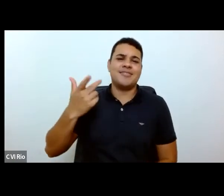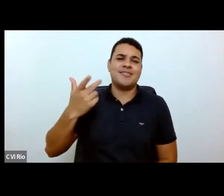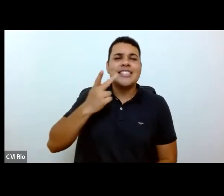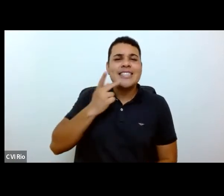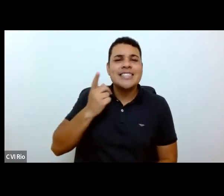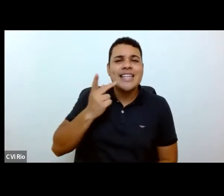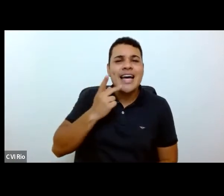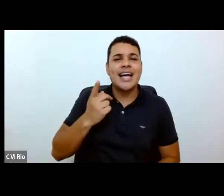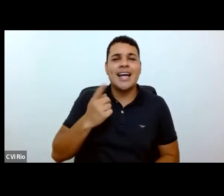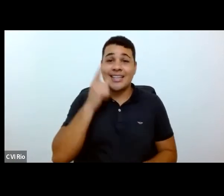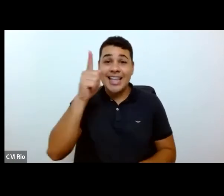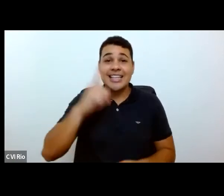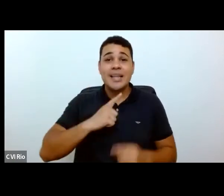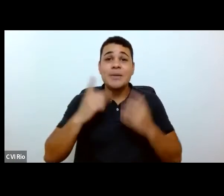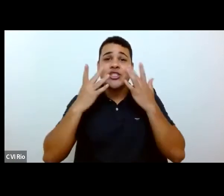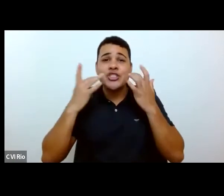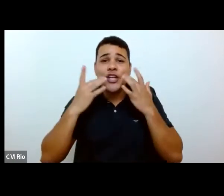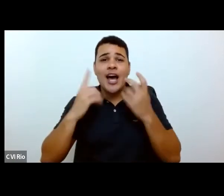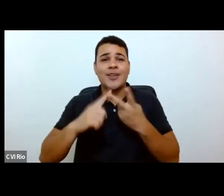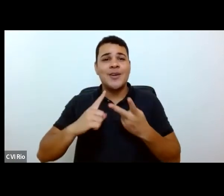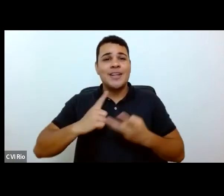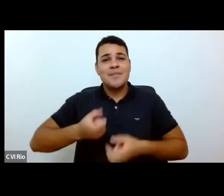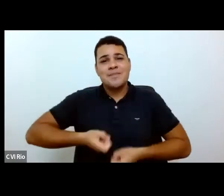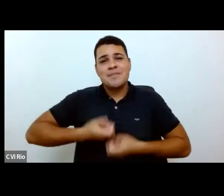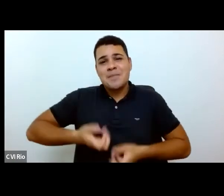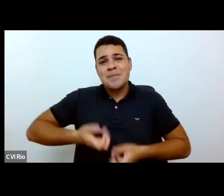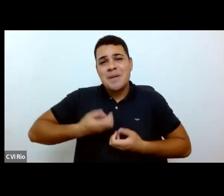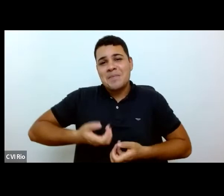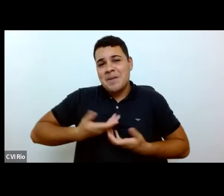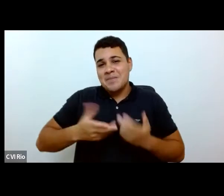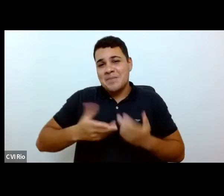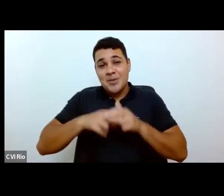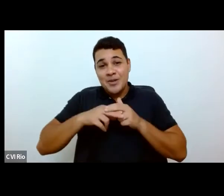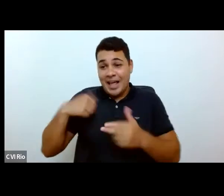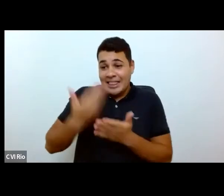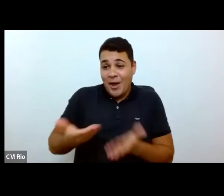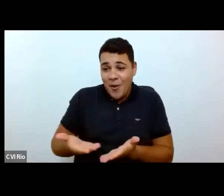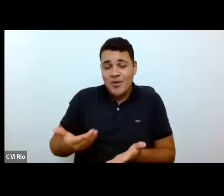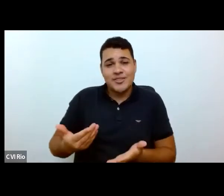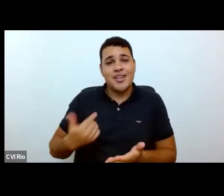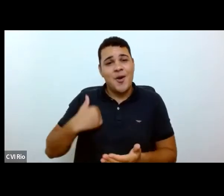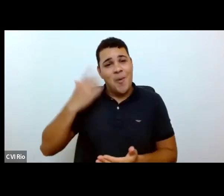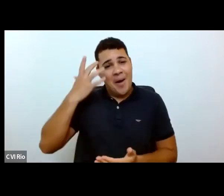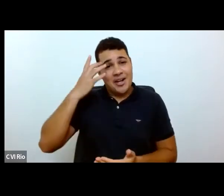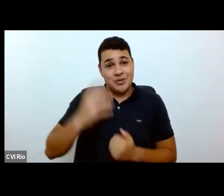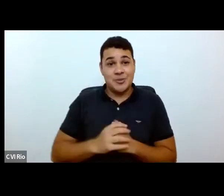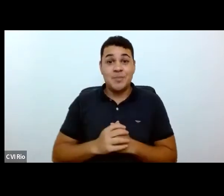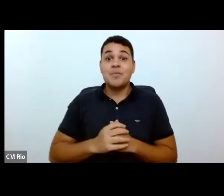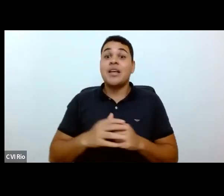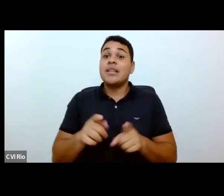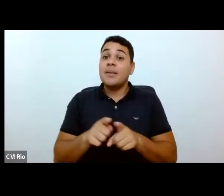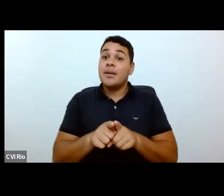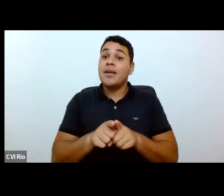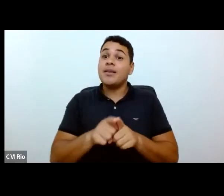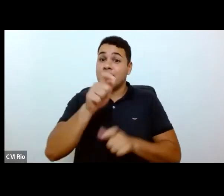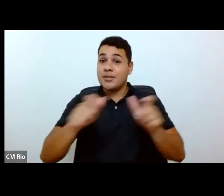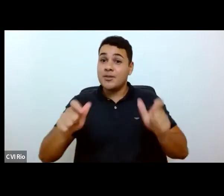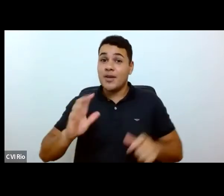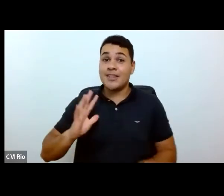então acaba que a poesia fica muito na gente, né? E eu considero que as travestis vivas no Brasil hoje,